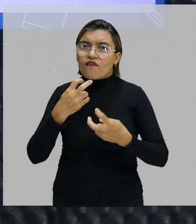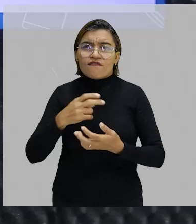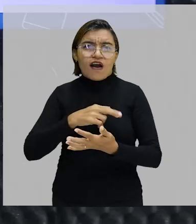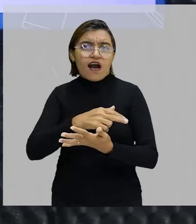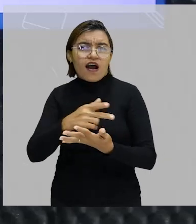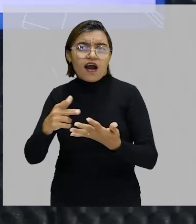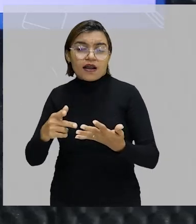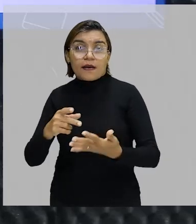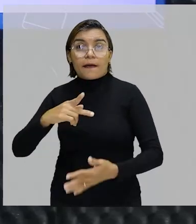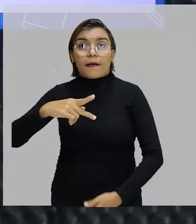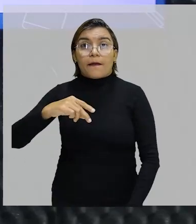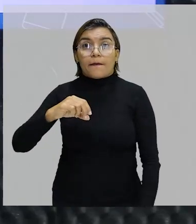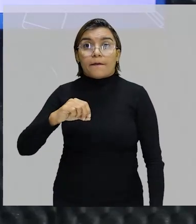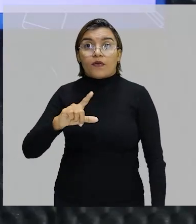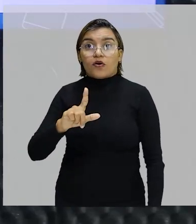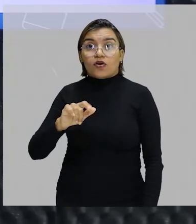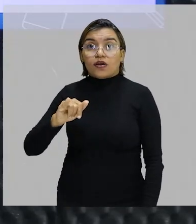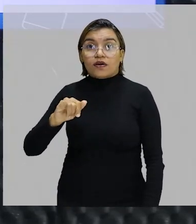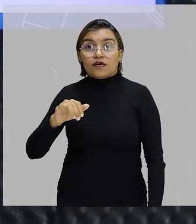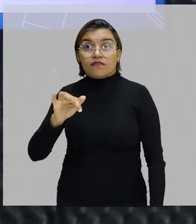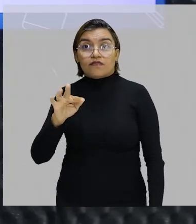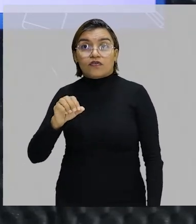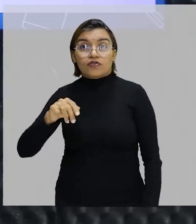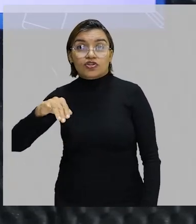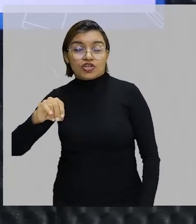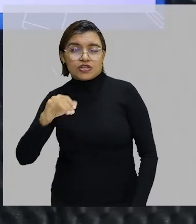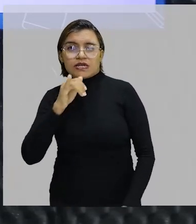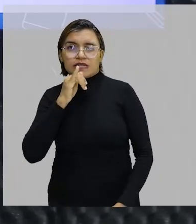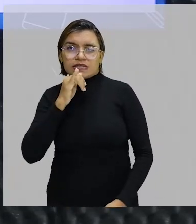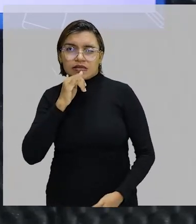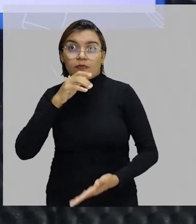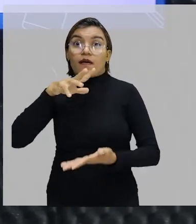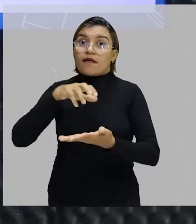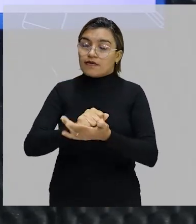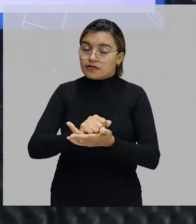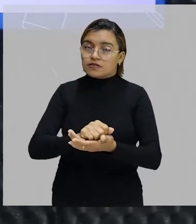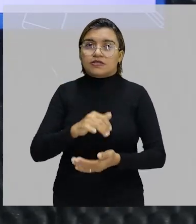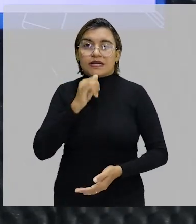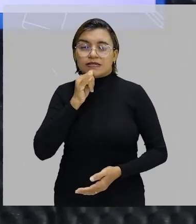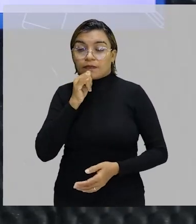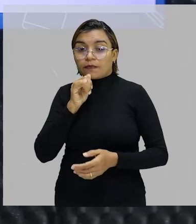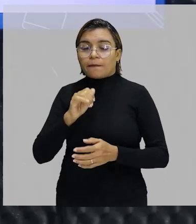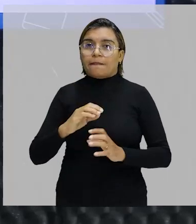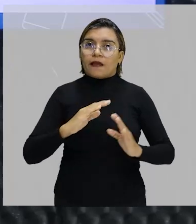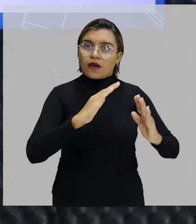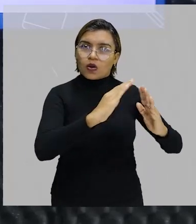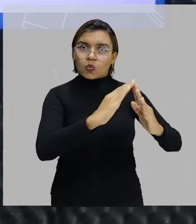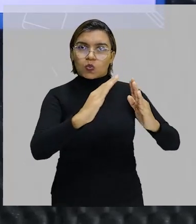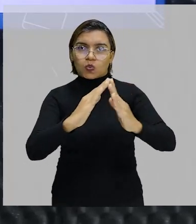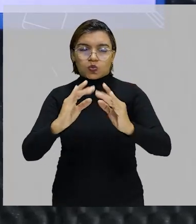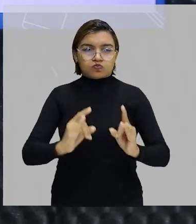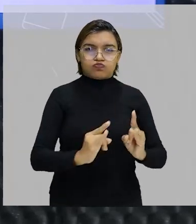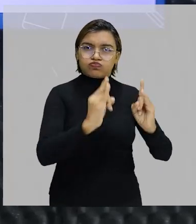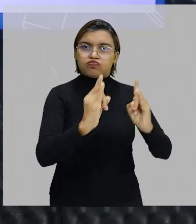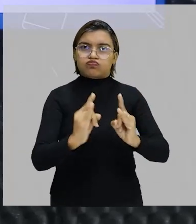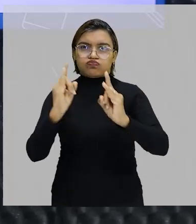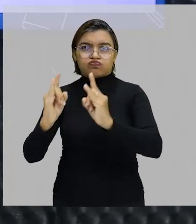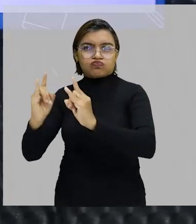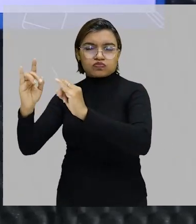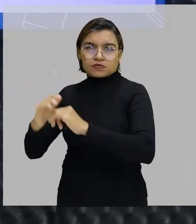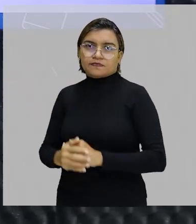Então, primeiramente, falou, vamos ver uma reunião de condomínio. Morador da